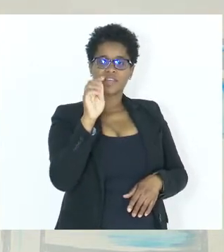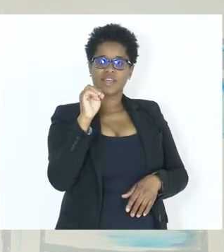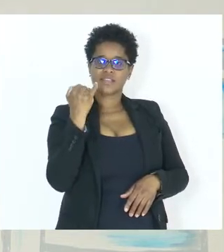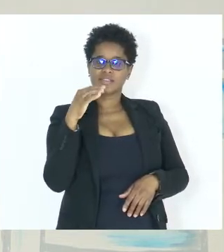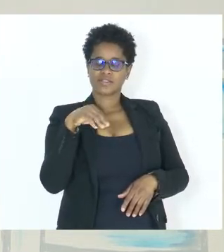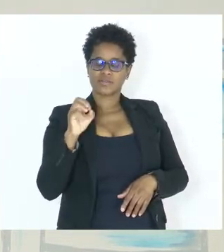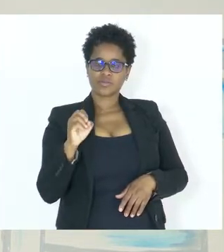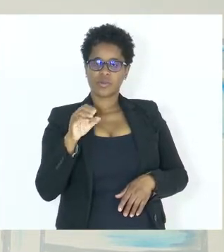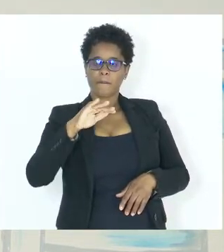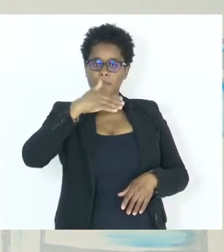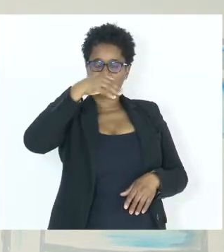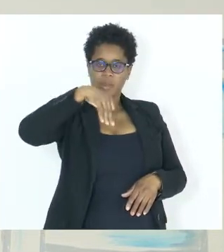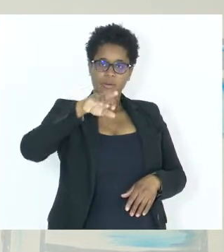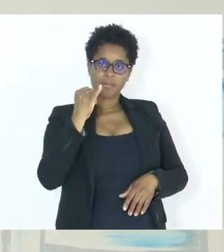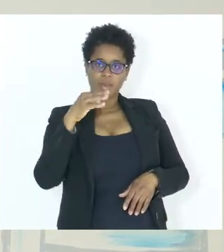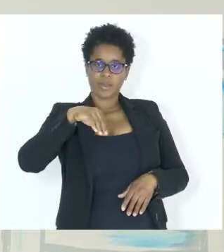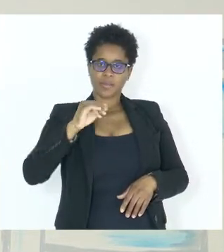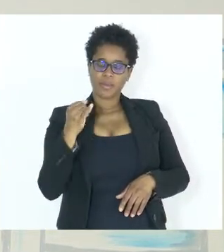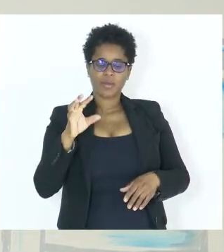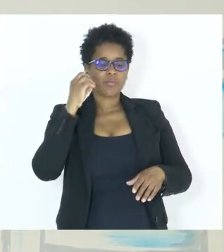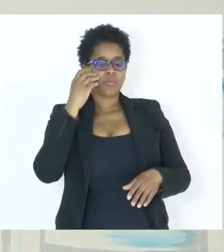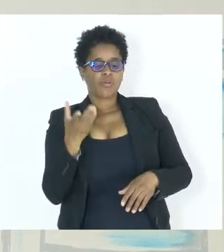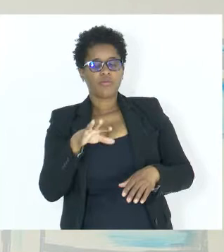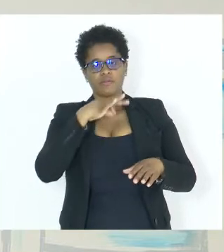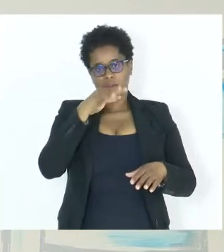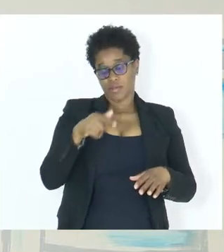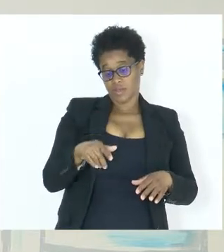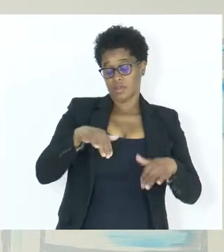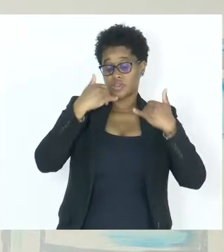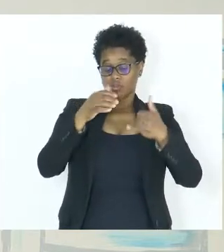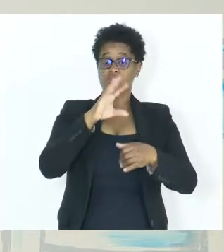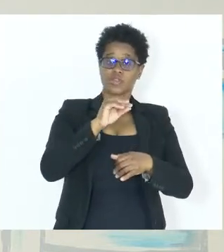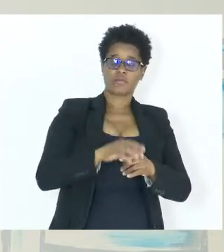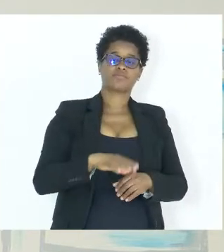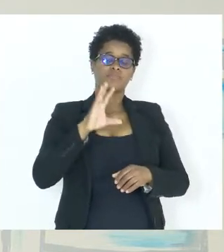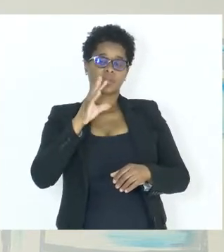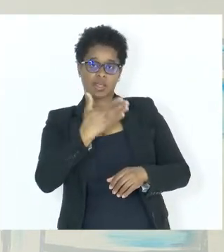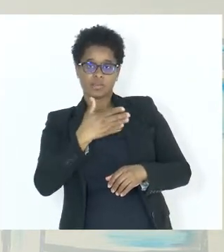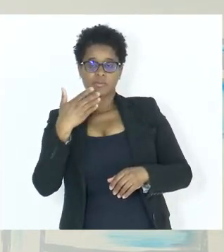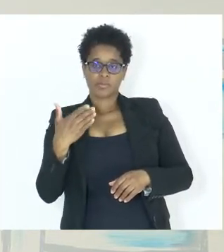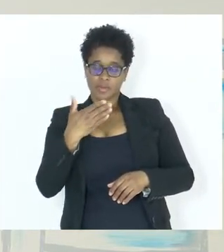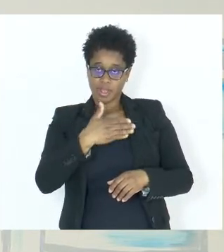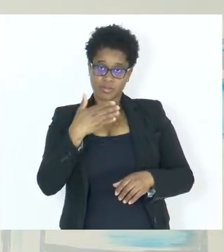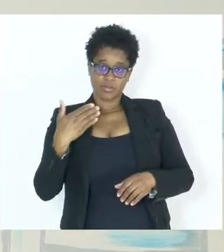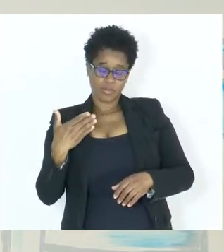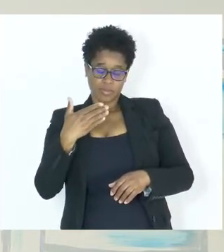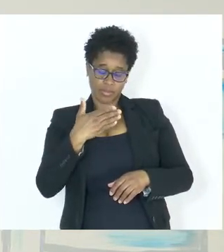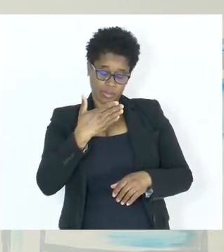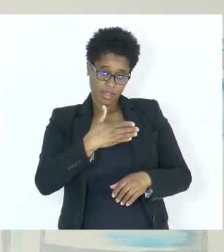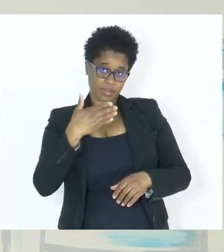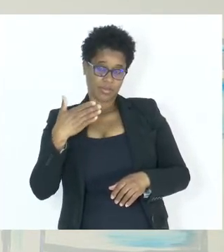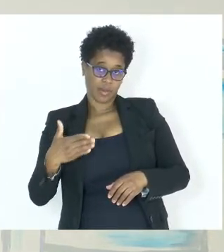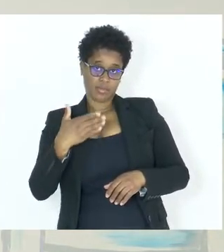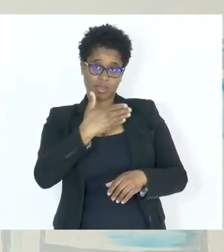Como nós iniciamos aqui, depois do 10º, 11º, 12º, também quando chegamos ao 20º,